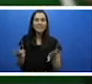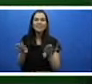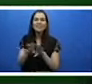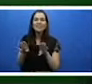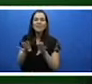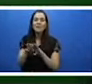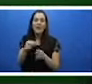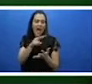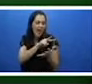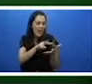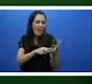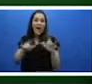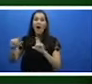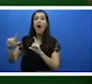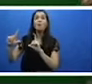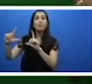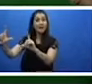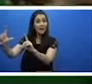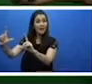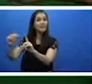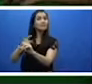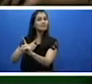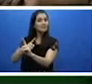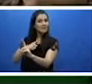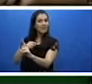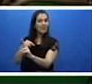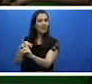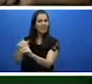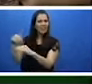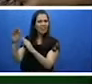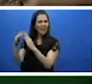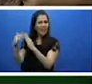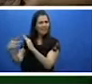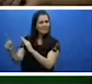identificação localizadas na frente do recinto.